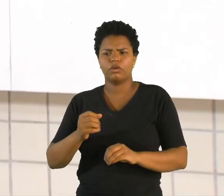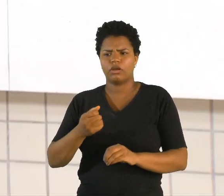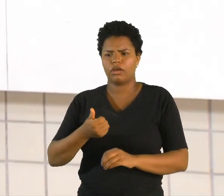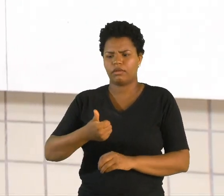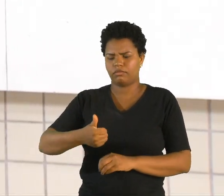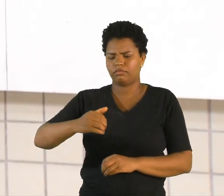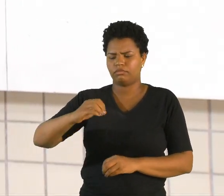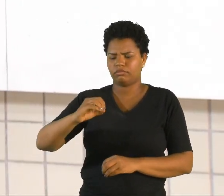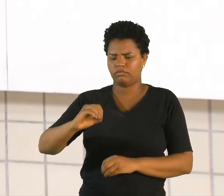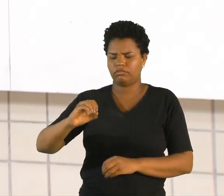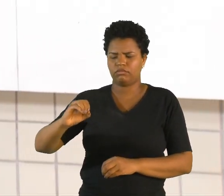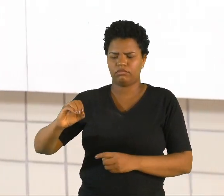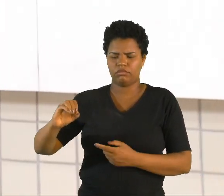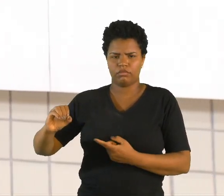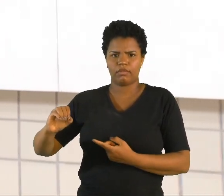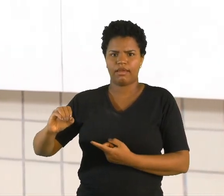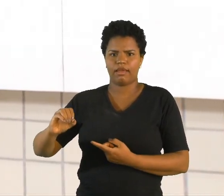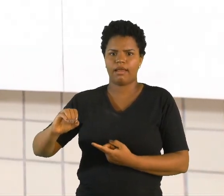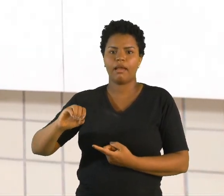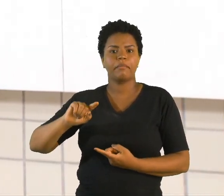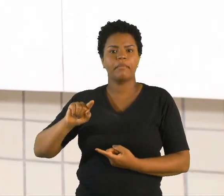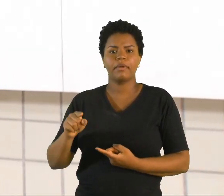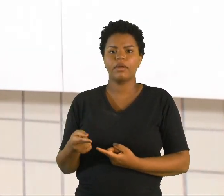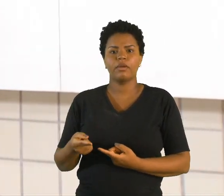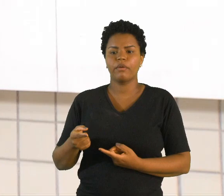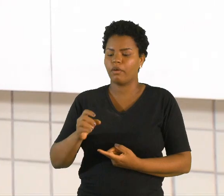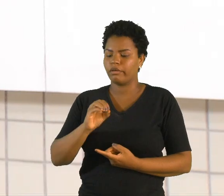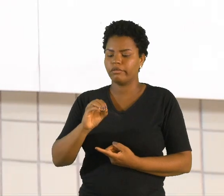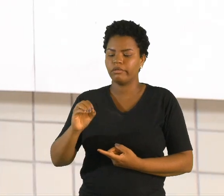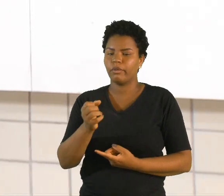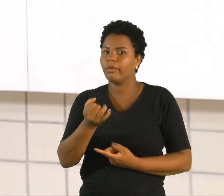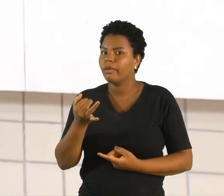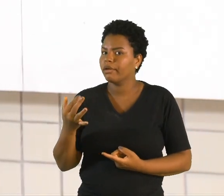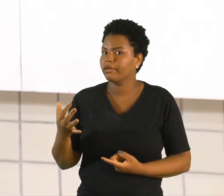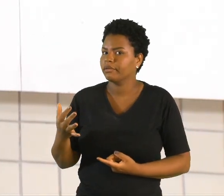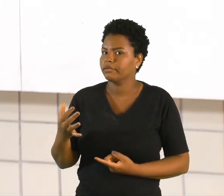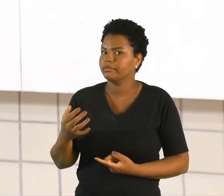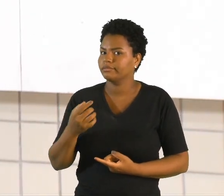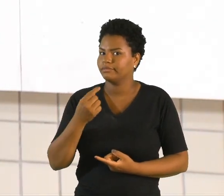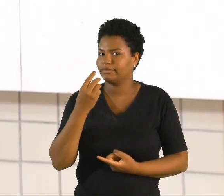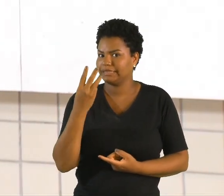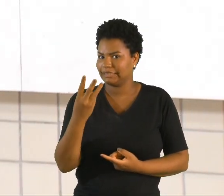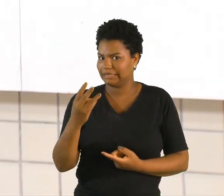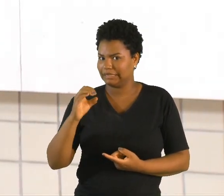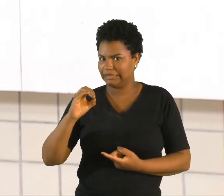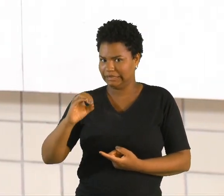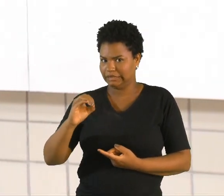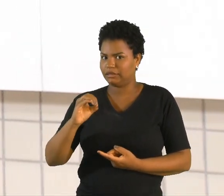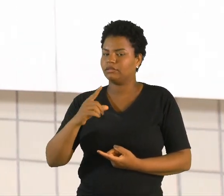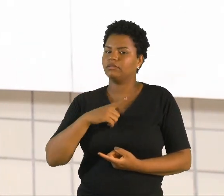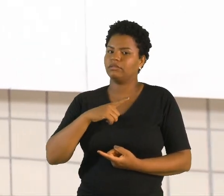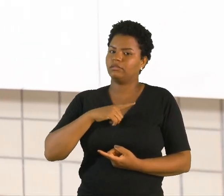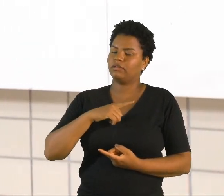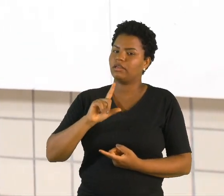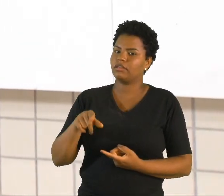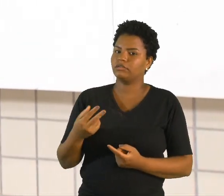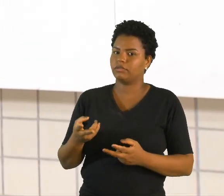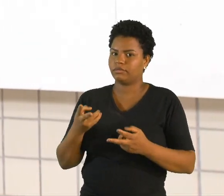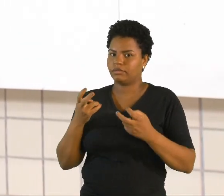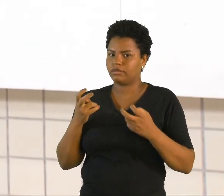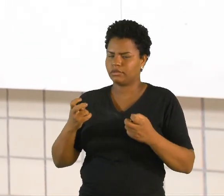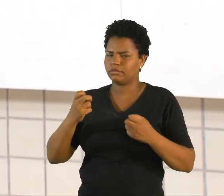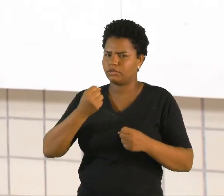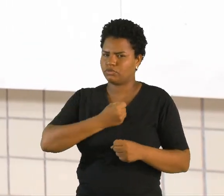frente, pessoal, ó, quantos zeros tem o 1000? 1, 2, 3. 3. Então, se eu verificar no